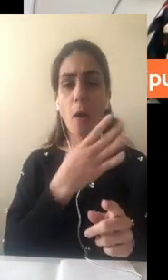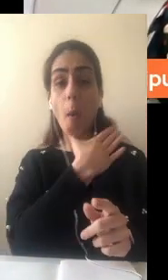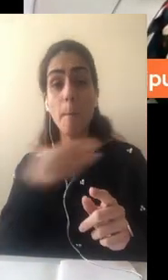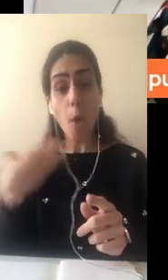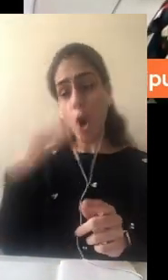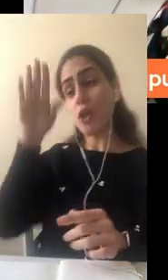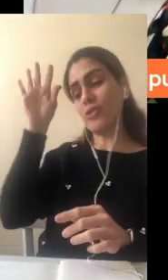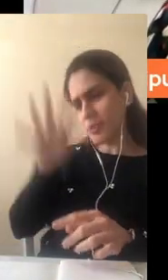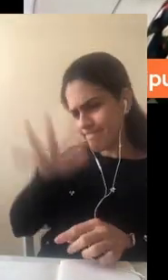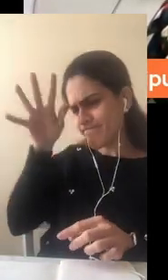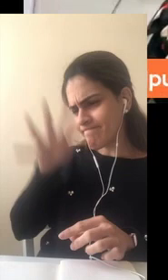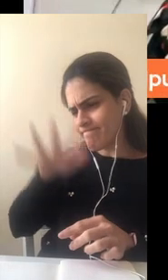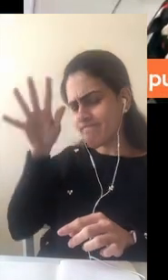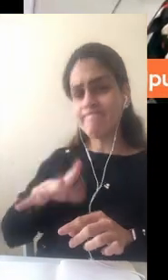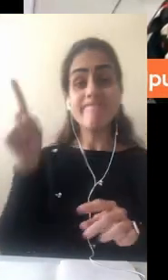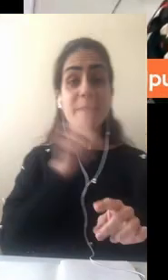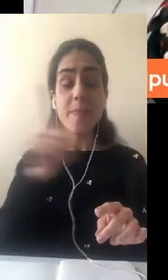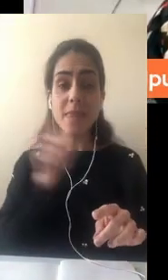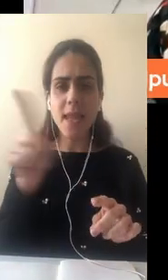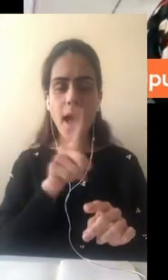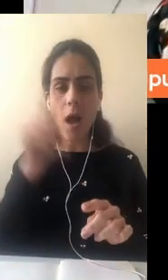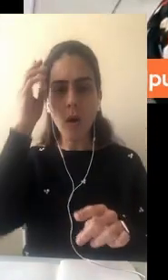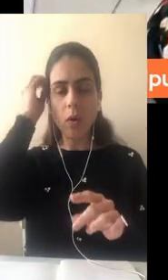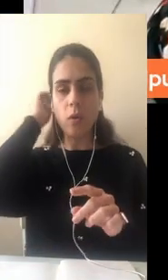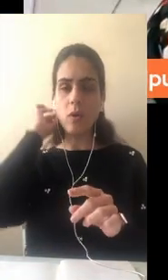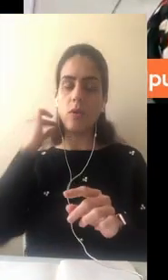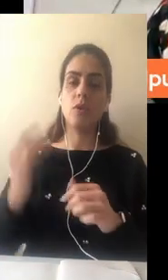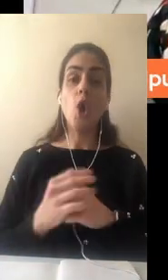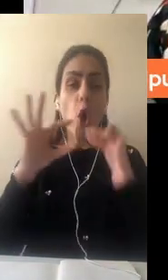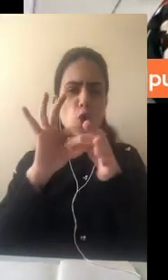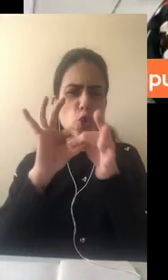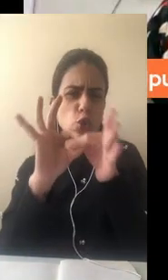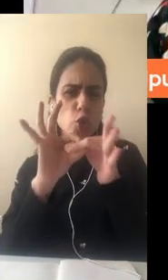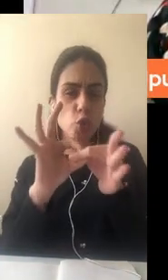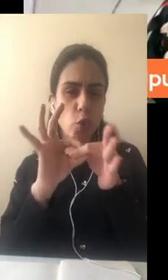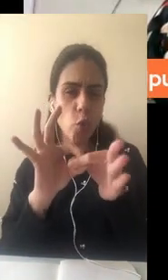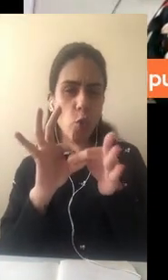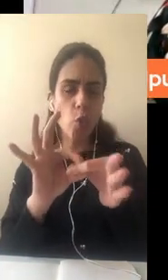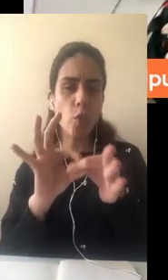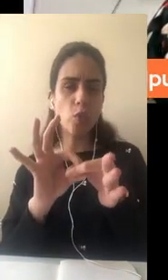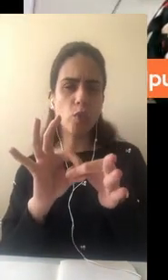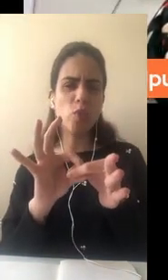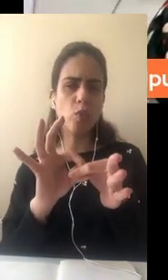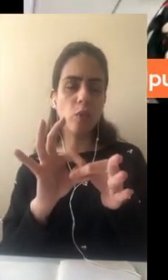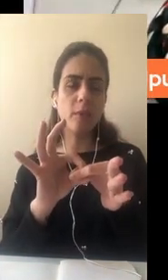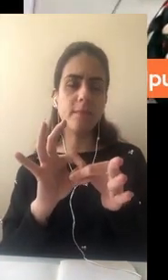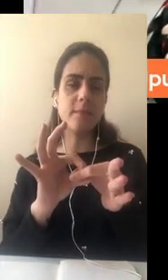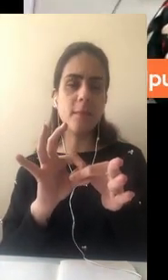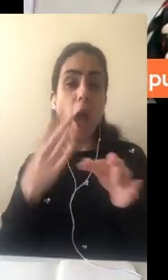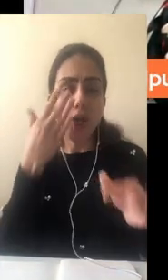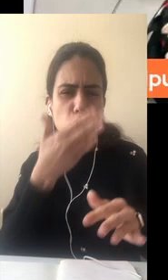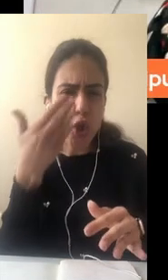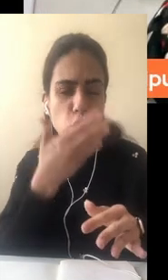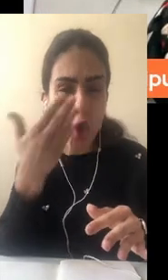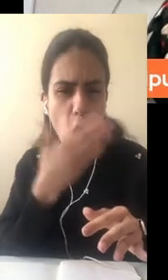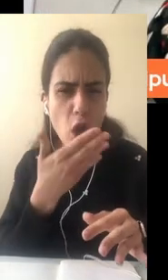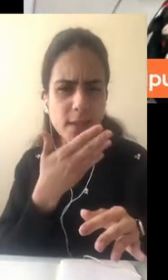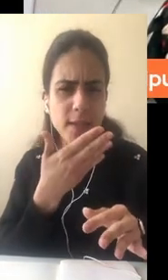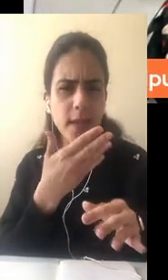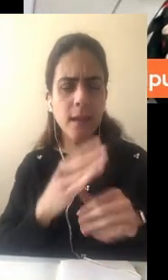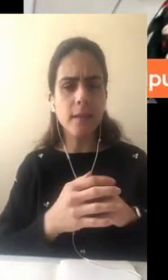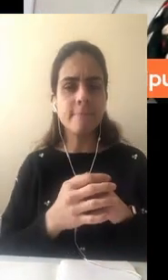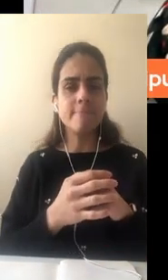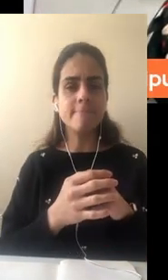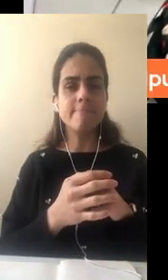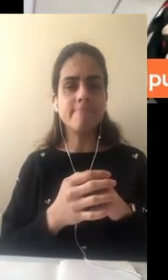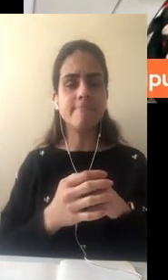vida. Associa uma coisa ruim com açúcar e doce? A gente não é bobo. A gente não é besta. A gente enxerga. Então, eu